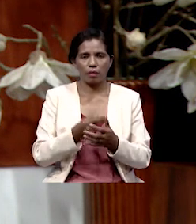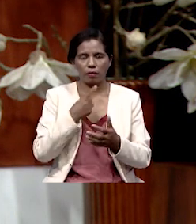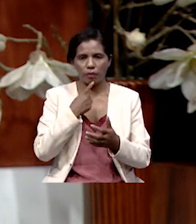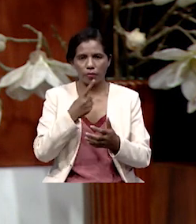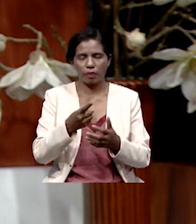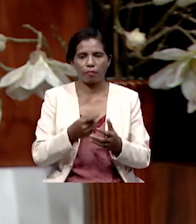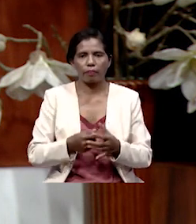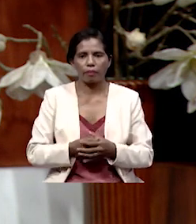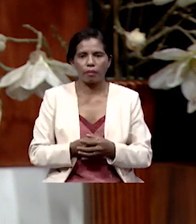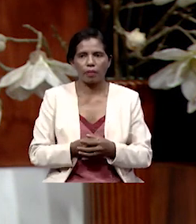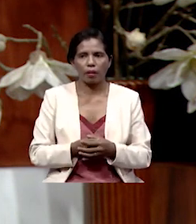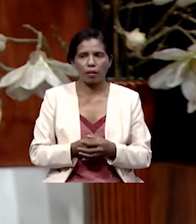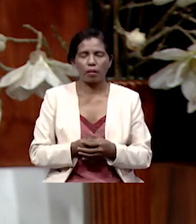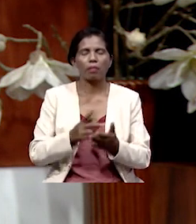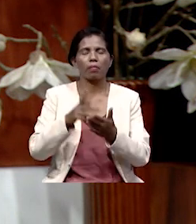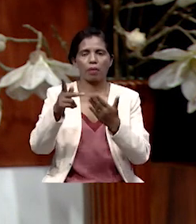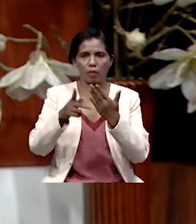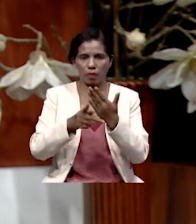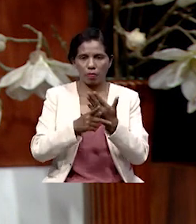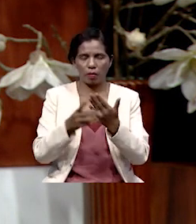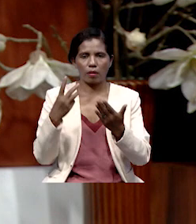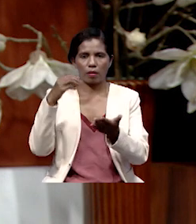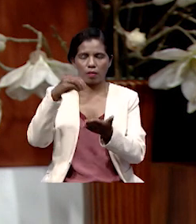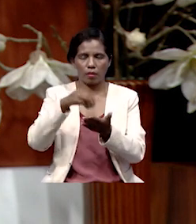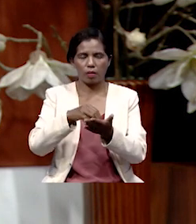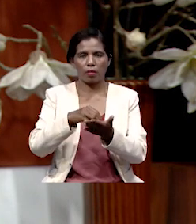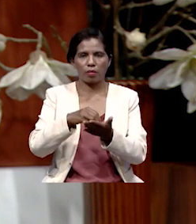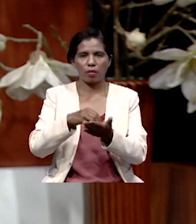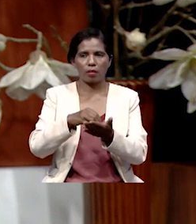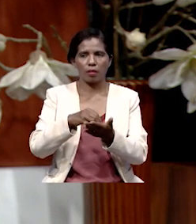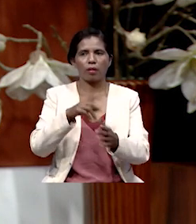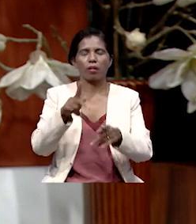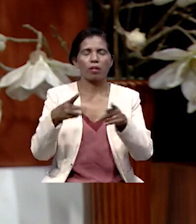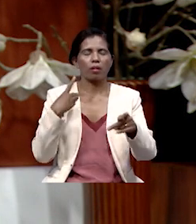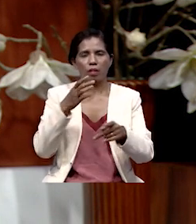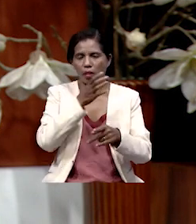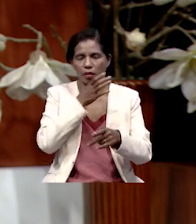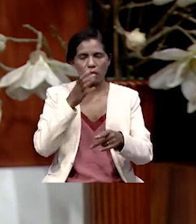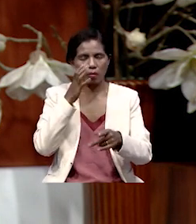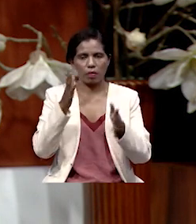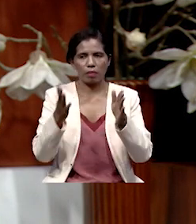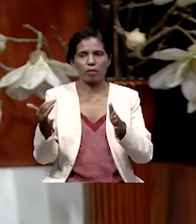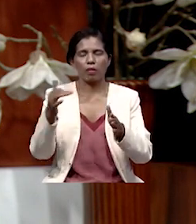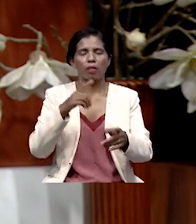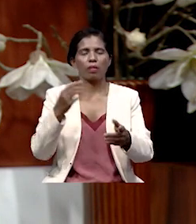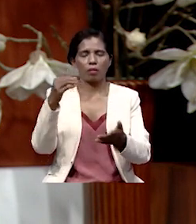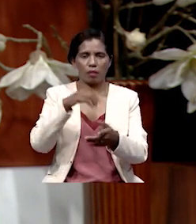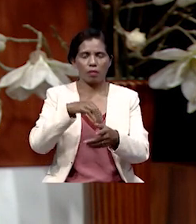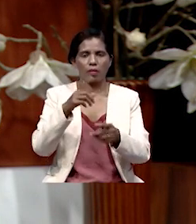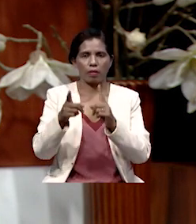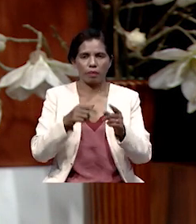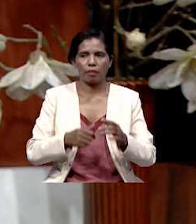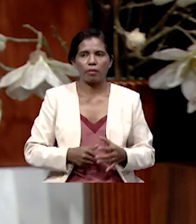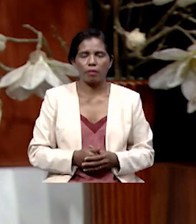e programa ini be mak atrai que o fanun tebes montar itne agricultores ira atu cura fila fale e ane ba